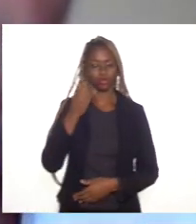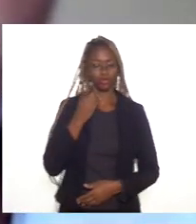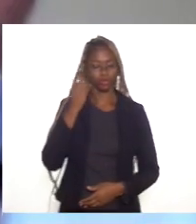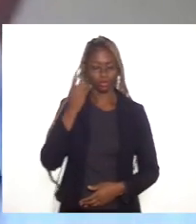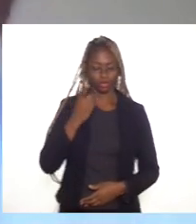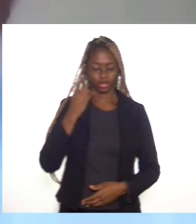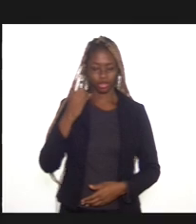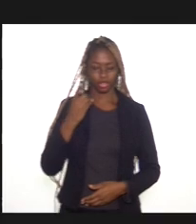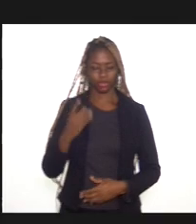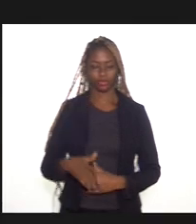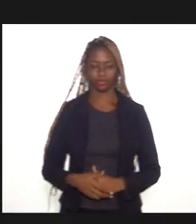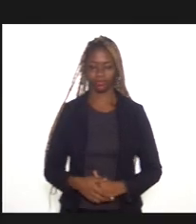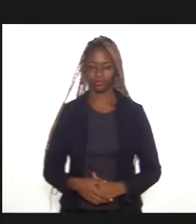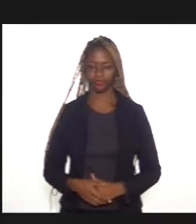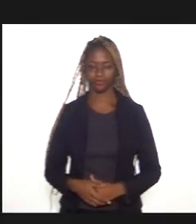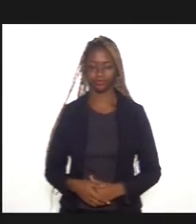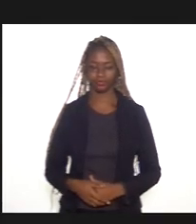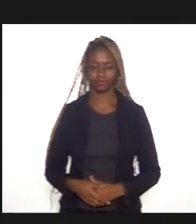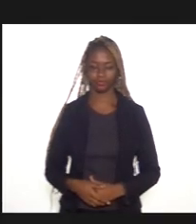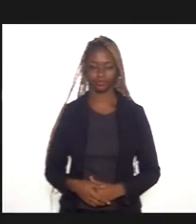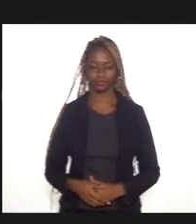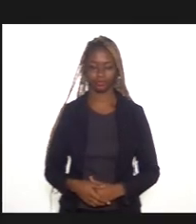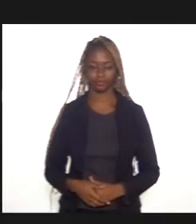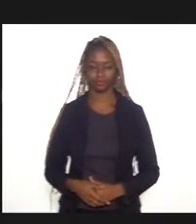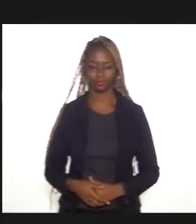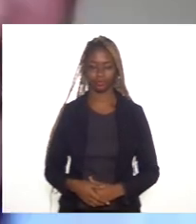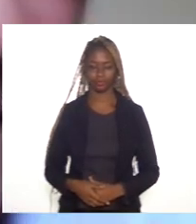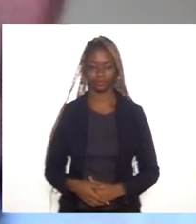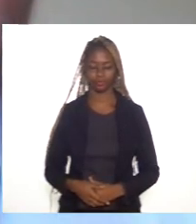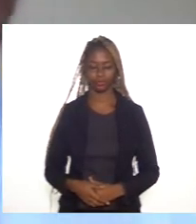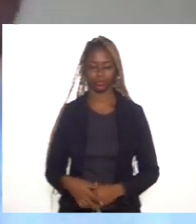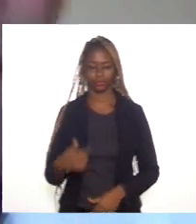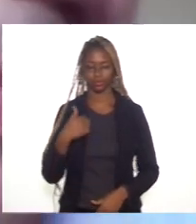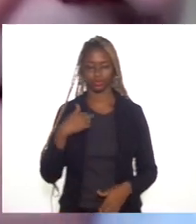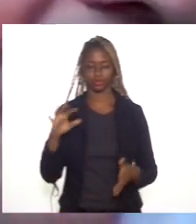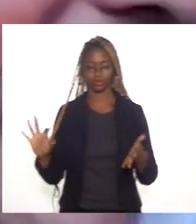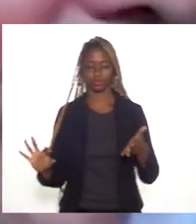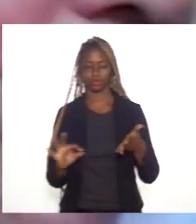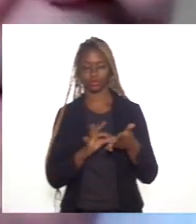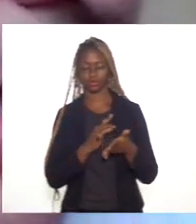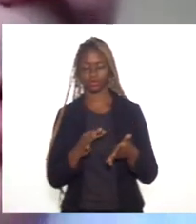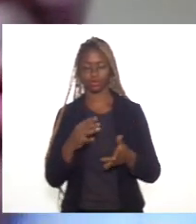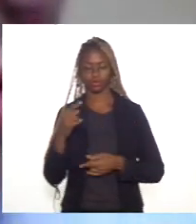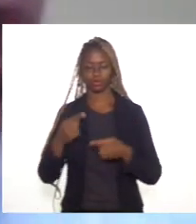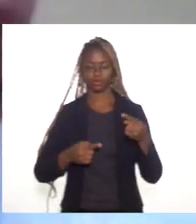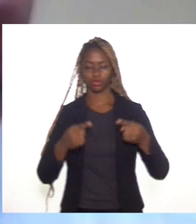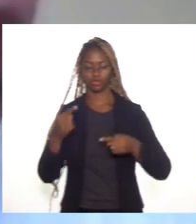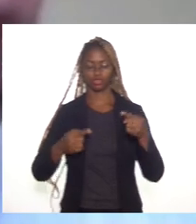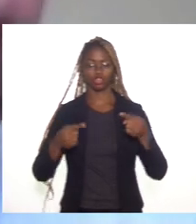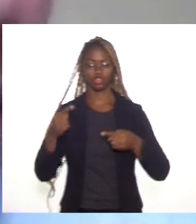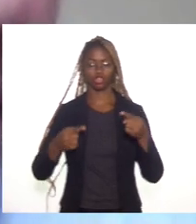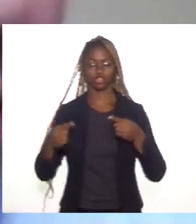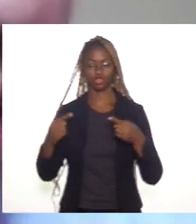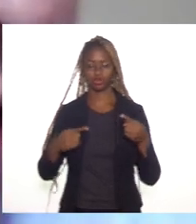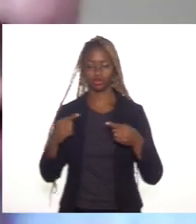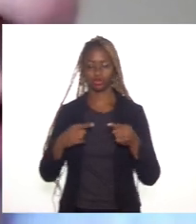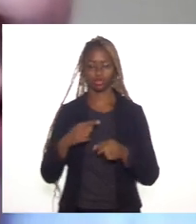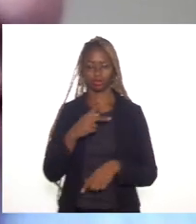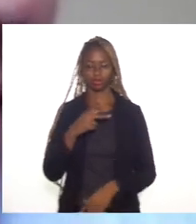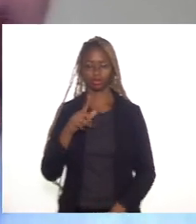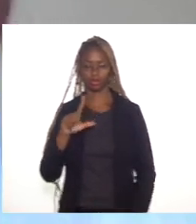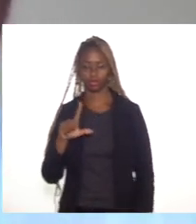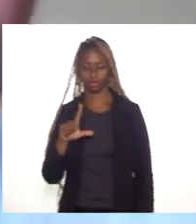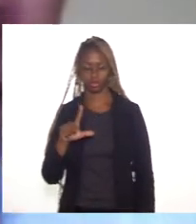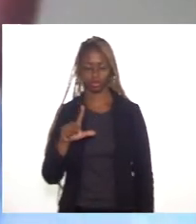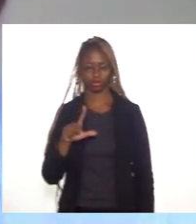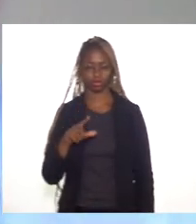senhores deputados, estou inscrito para fazer a discussão do projeto de lei